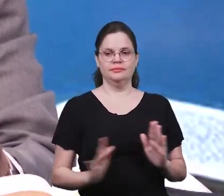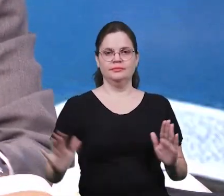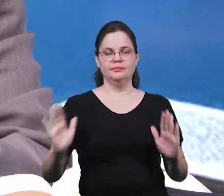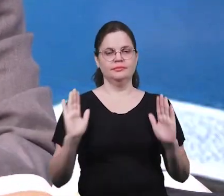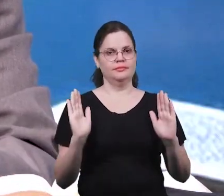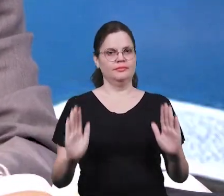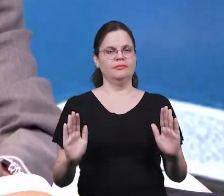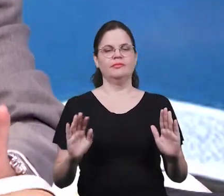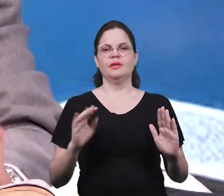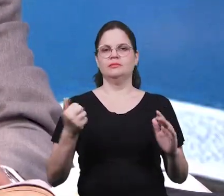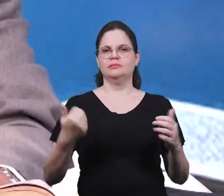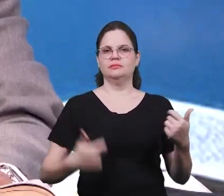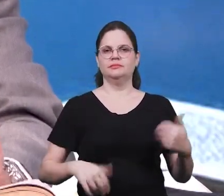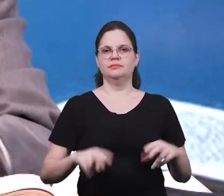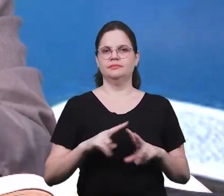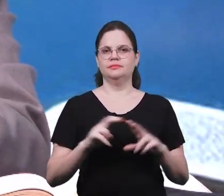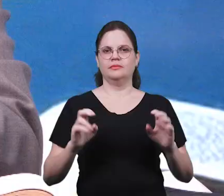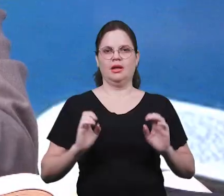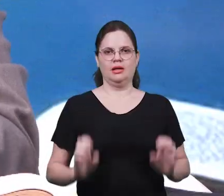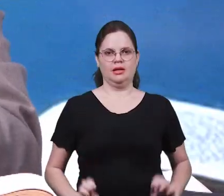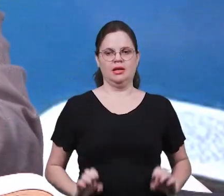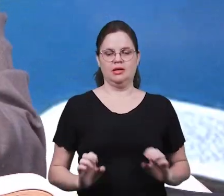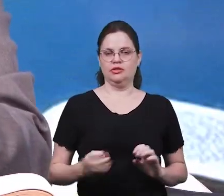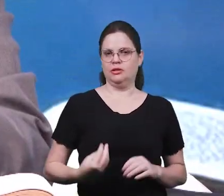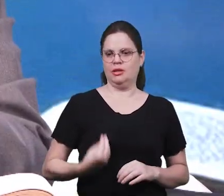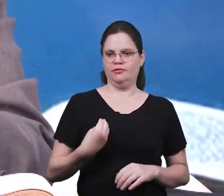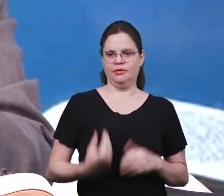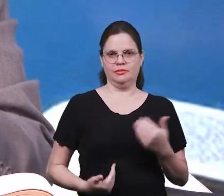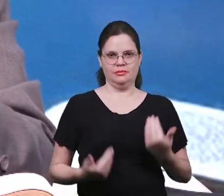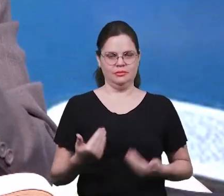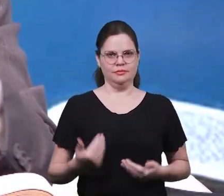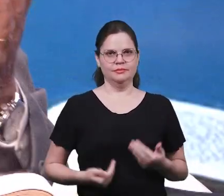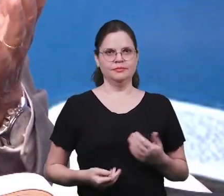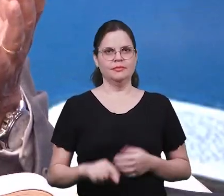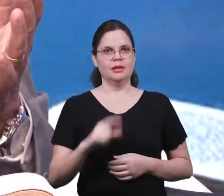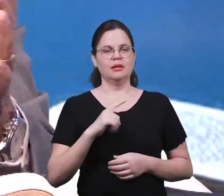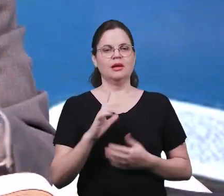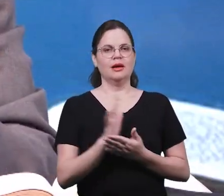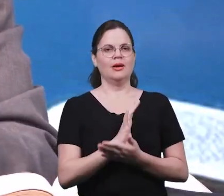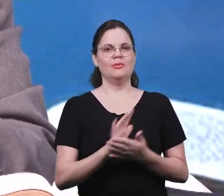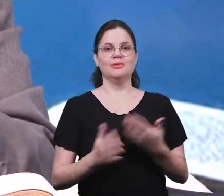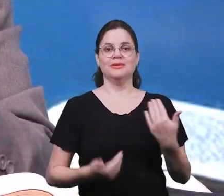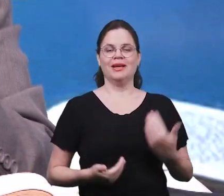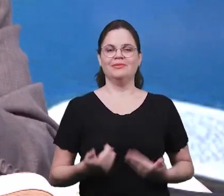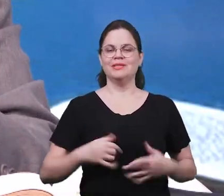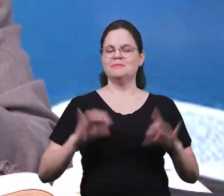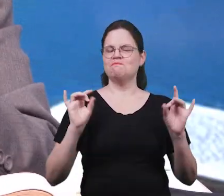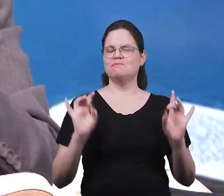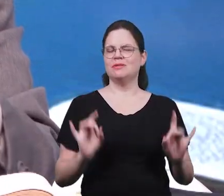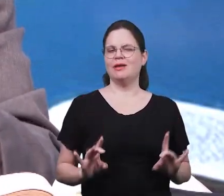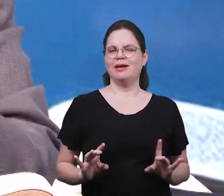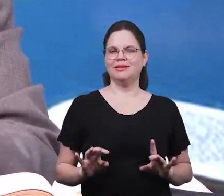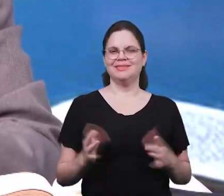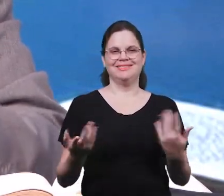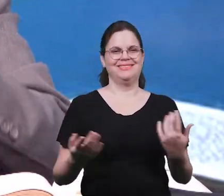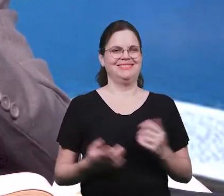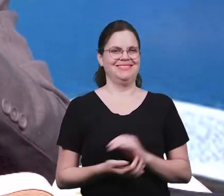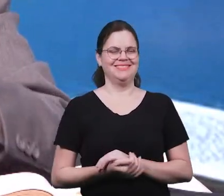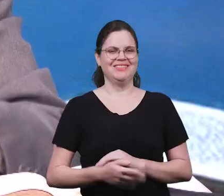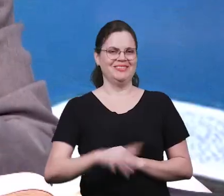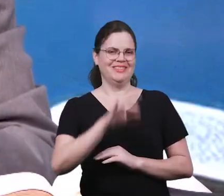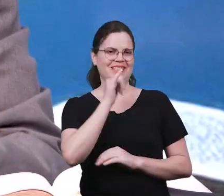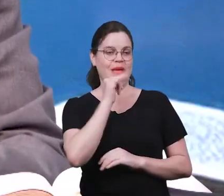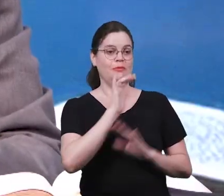sobre a ética na vida do crente, falamos sobre alguns crentes especiais na igreja, que nós poderíamos chamar de crentes especiais, ou seja, é